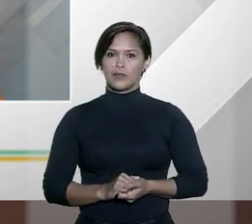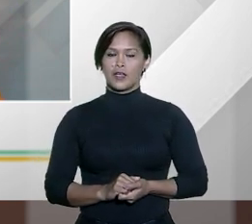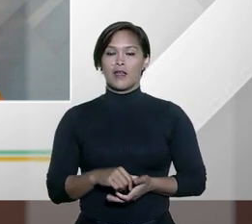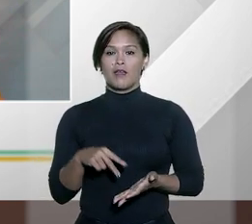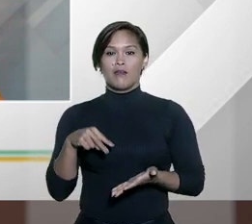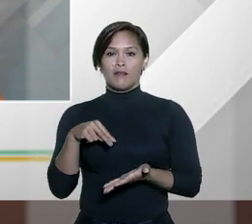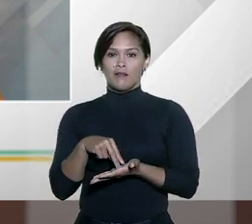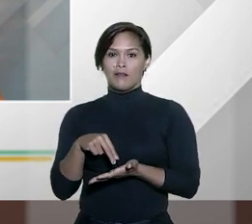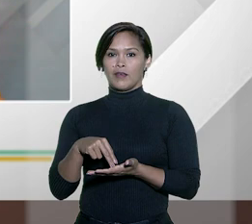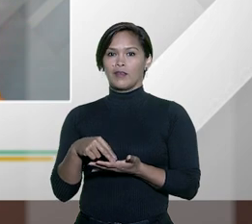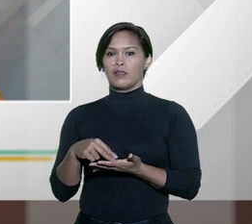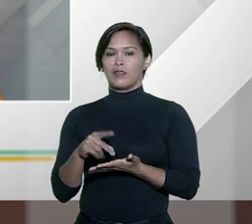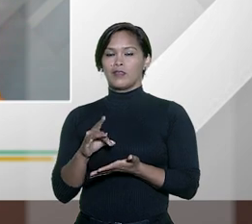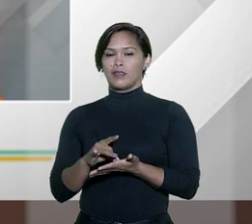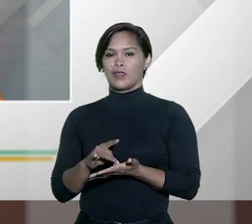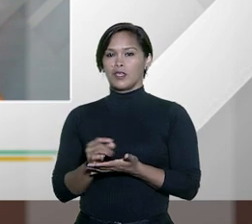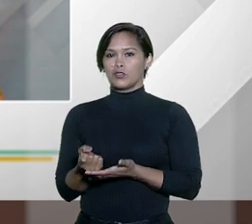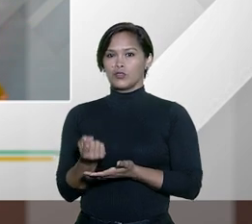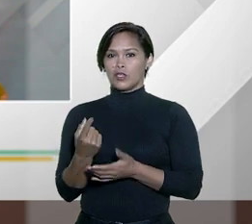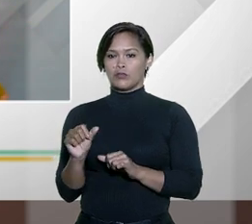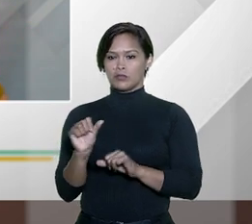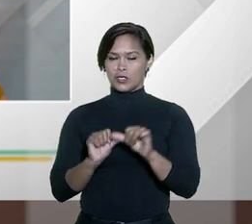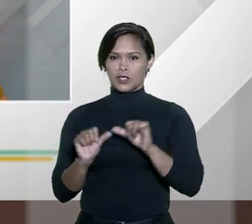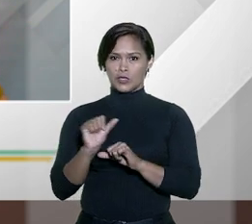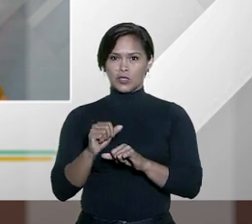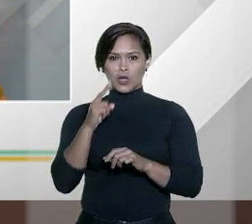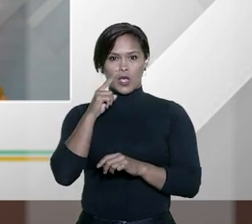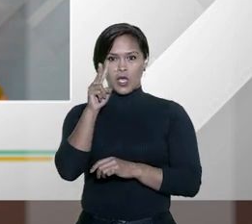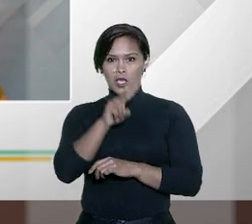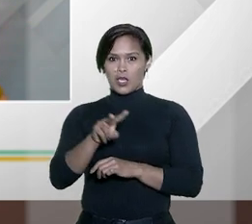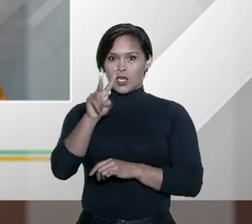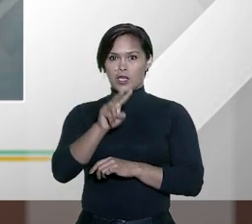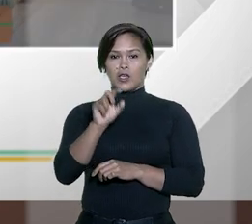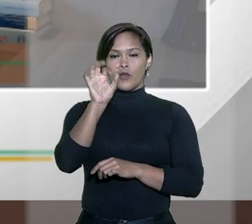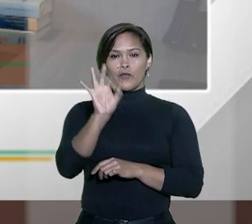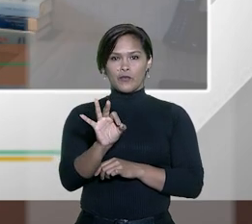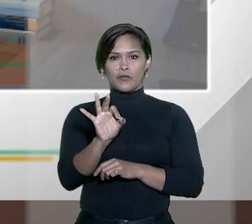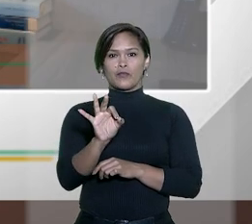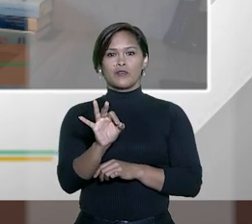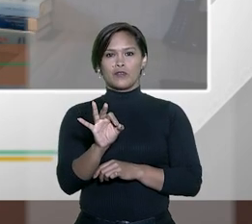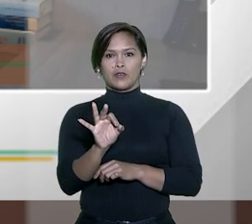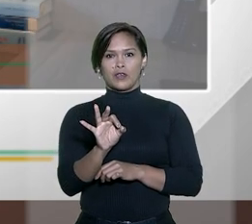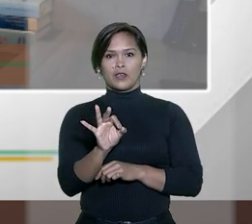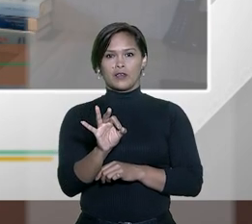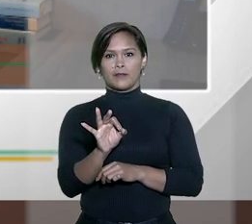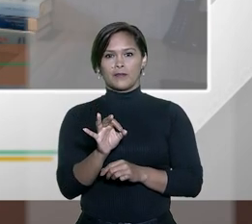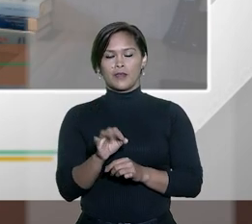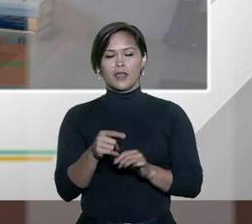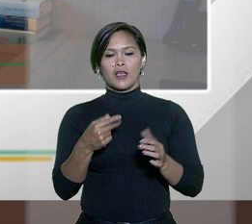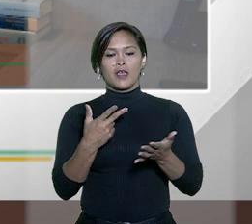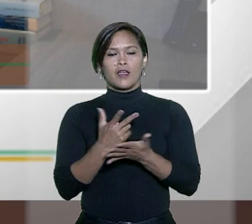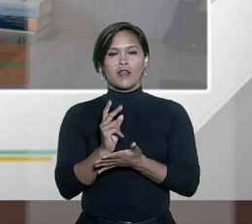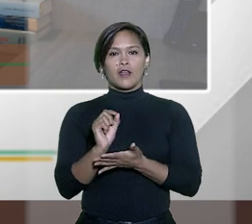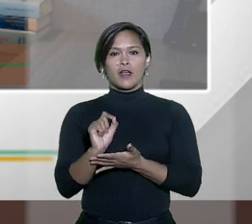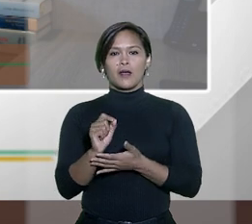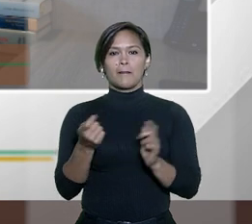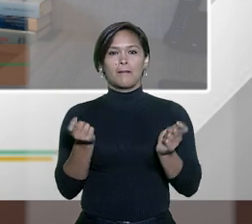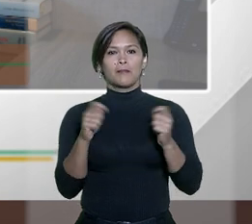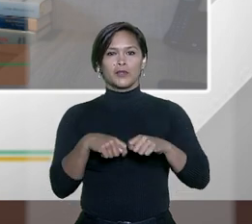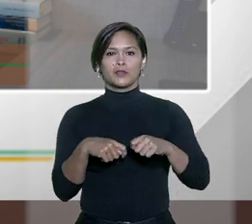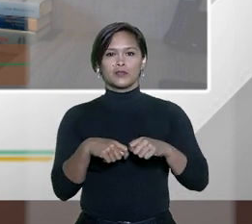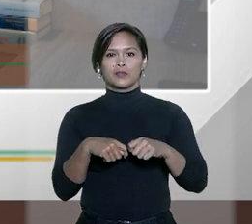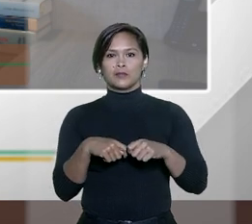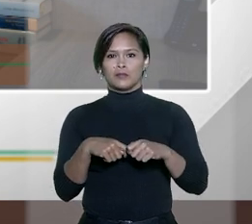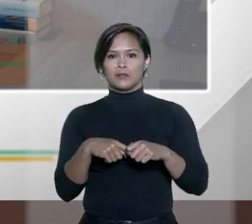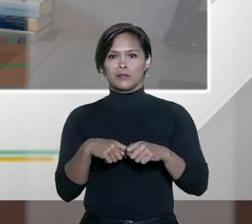Na verdade, a única alteração que eu enxerguei ali foi justamente a